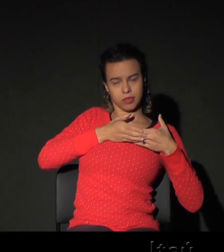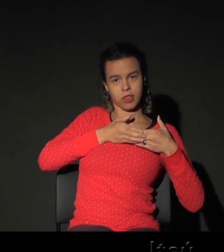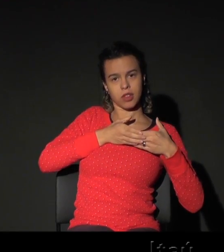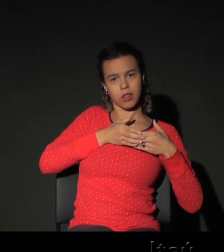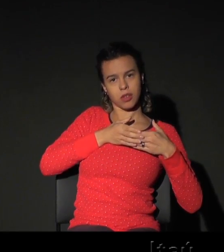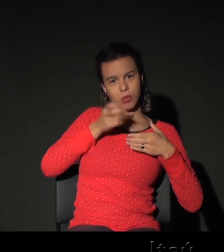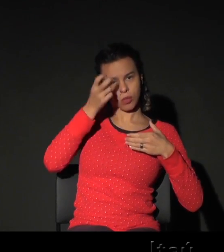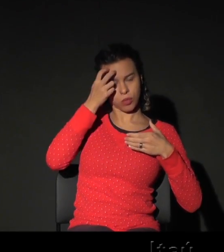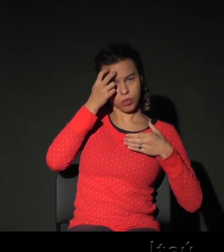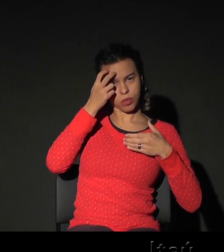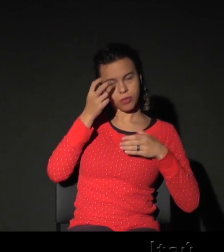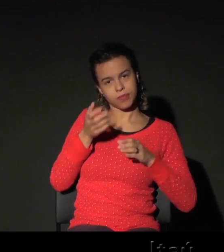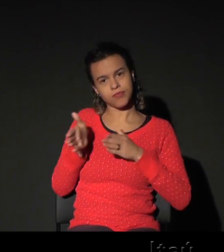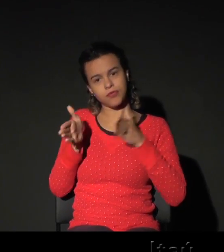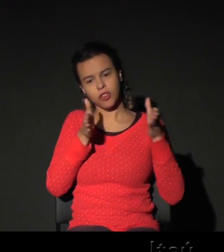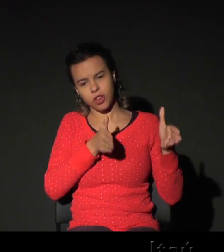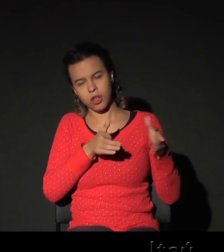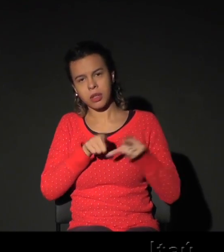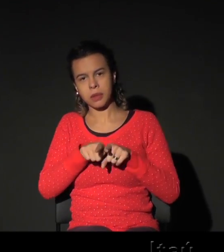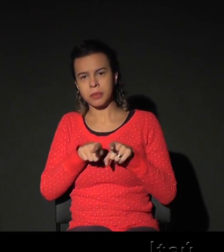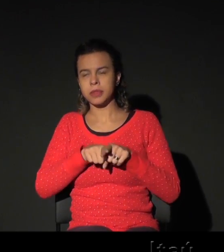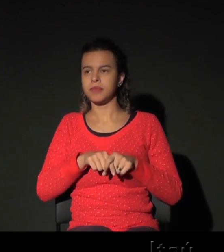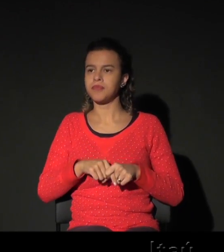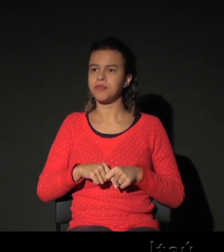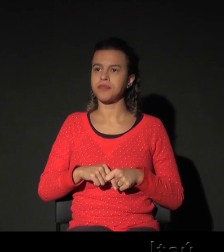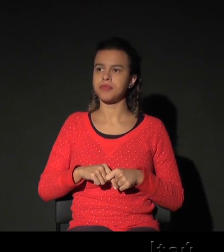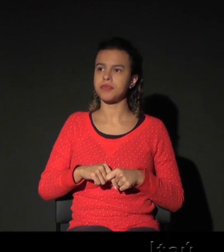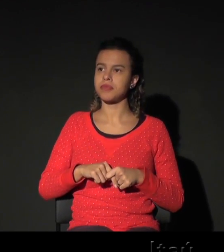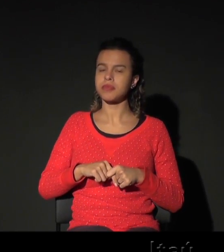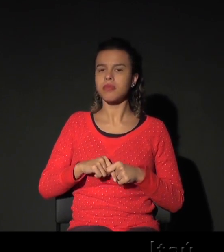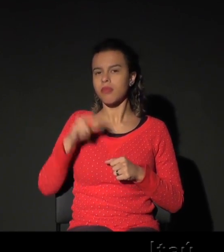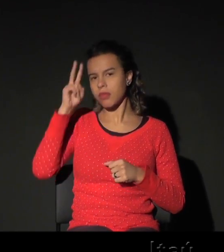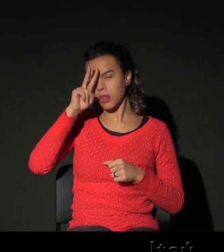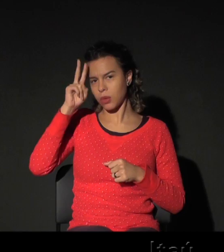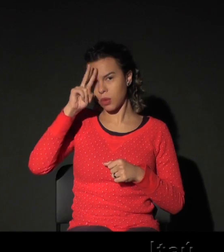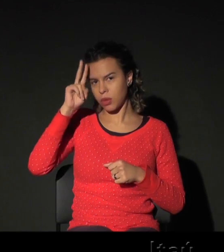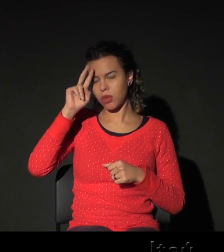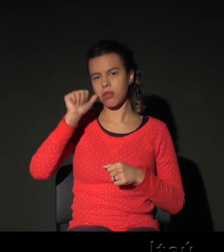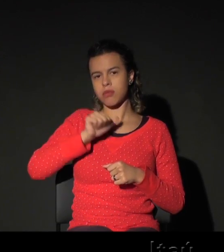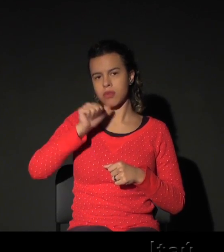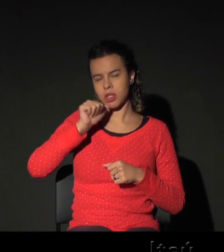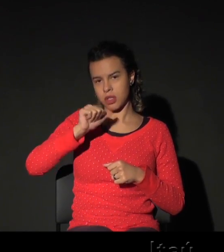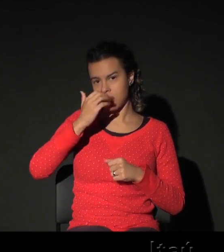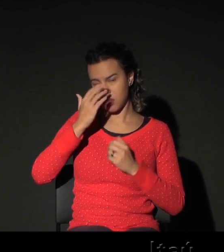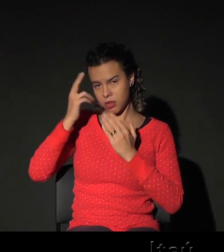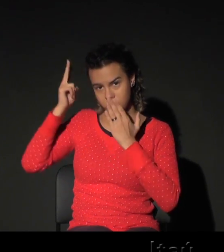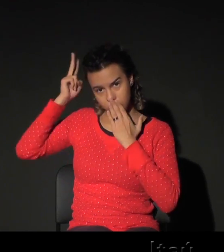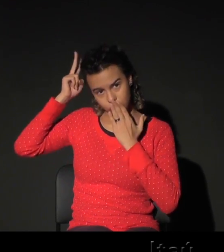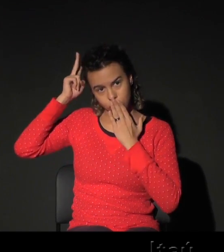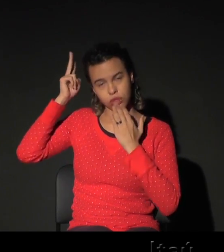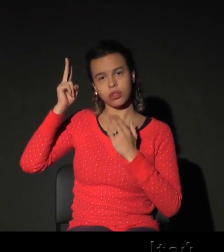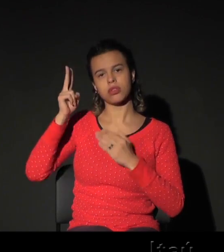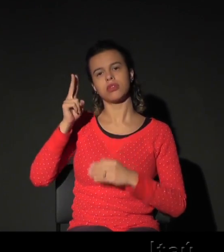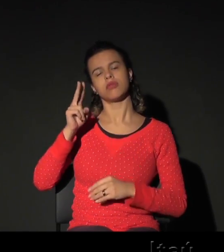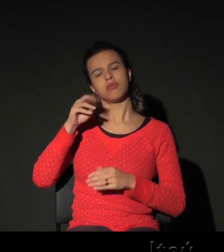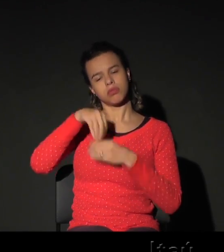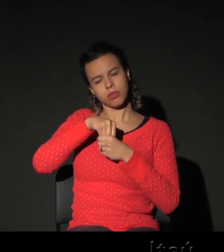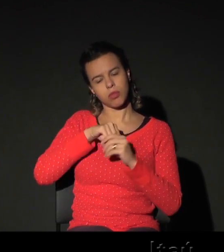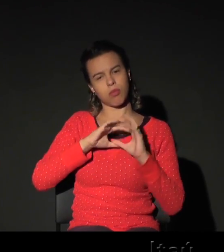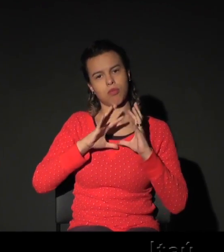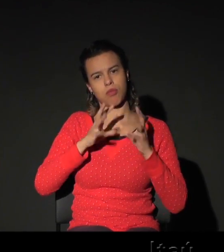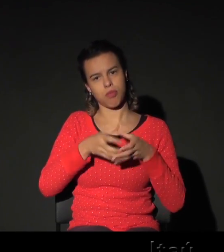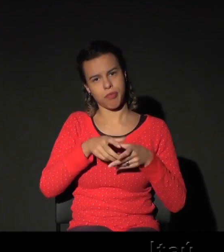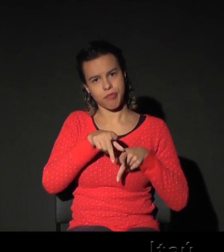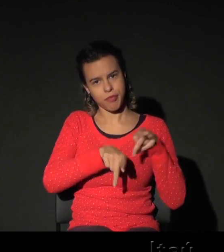fora isso é a a a a a história da mulher indígena dentro do seu povo